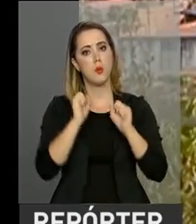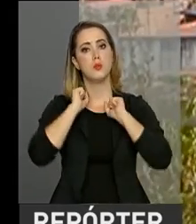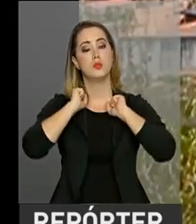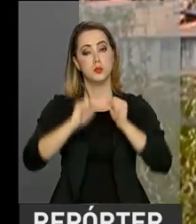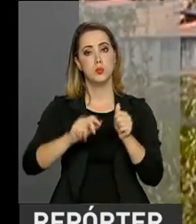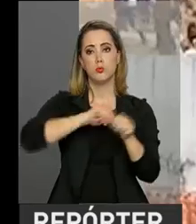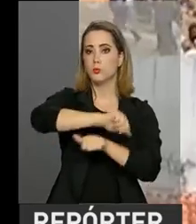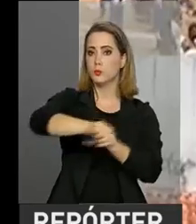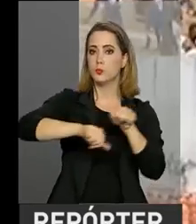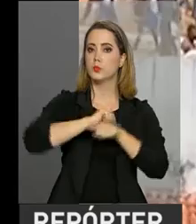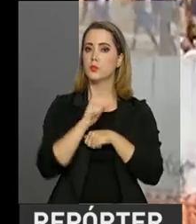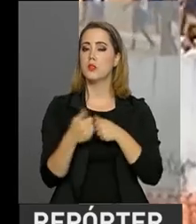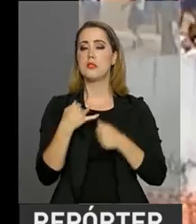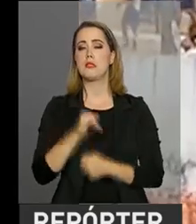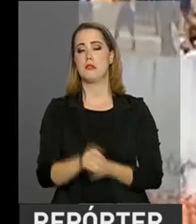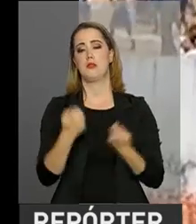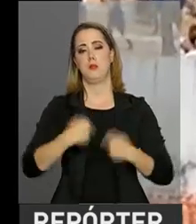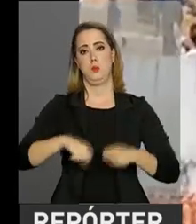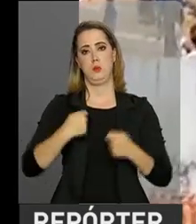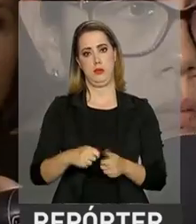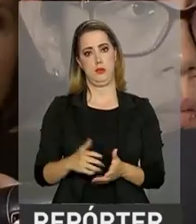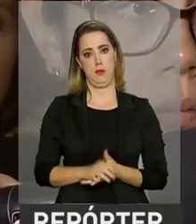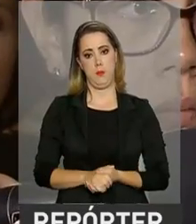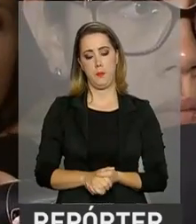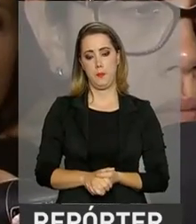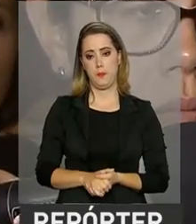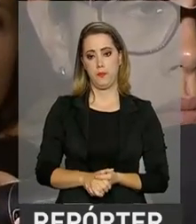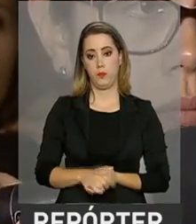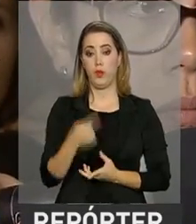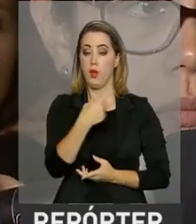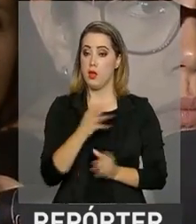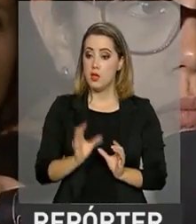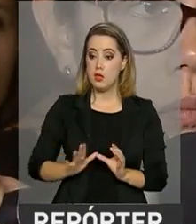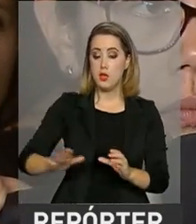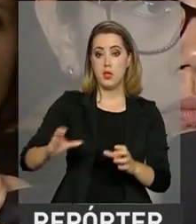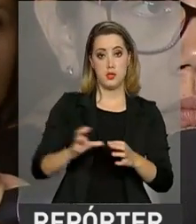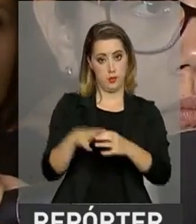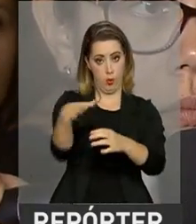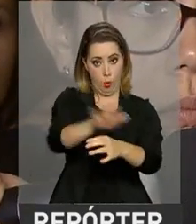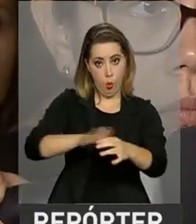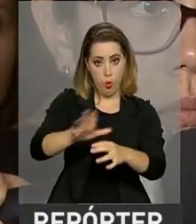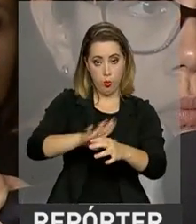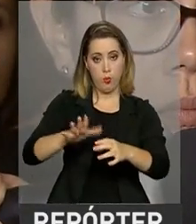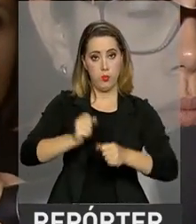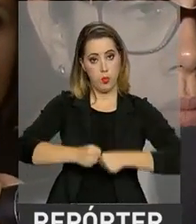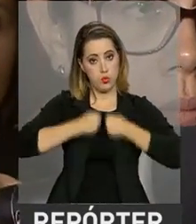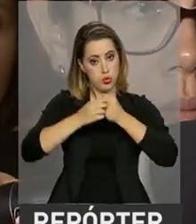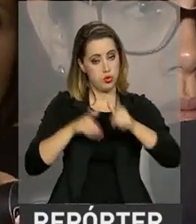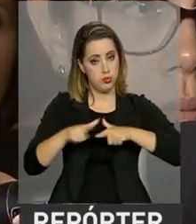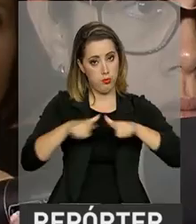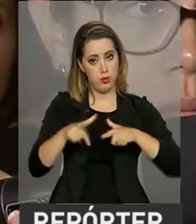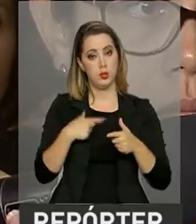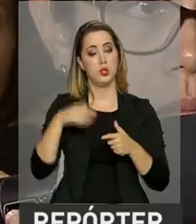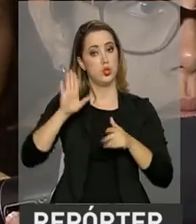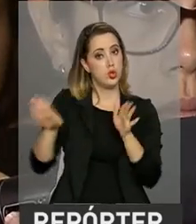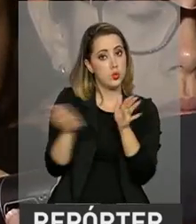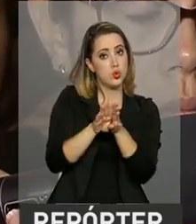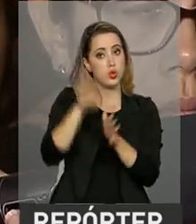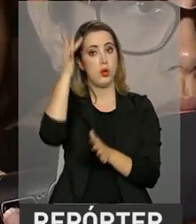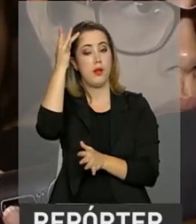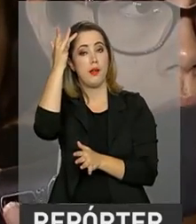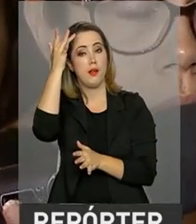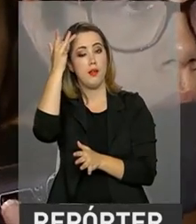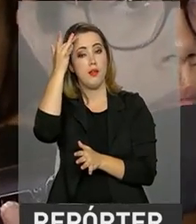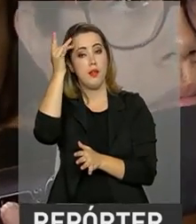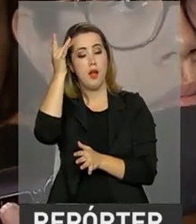ser Renovada Caso haja necessidade esse grupo já chega amanhã e chegando amanhã inclusive o diretor